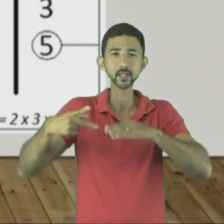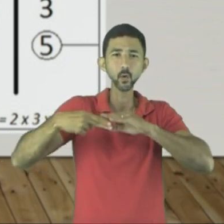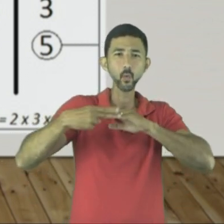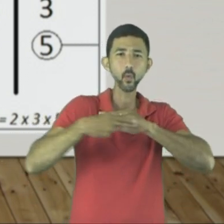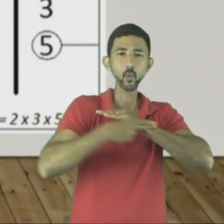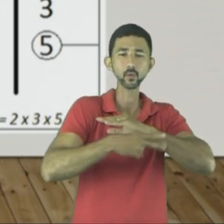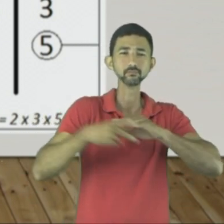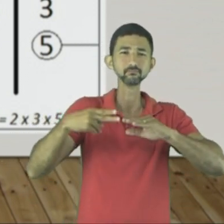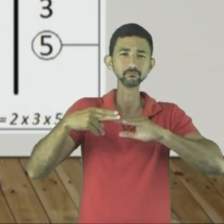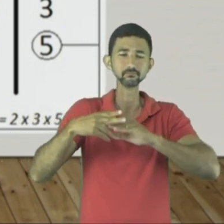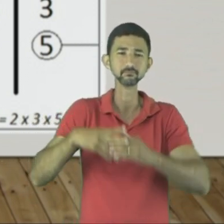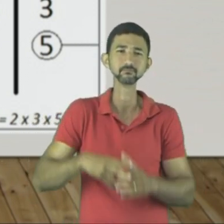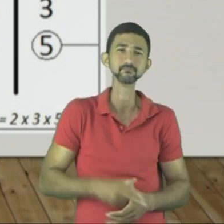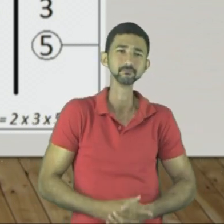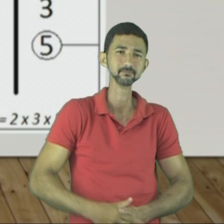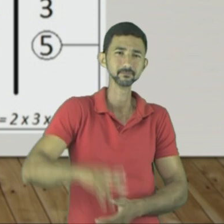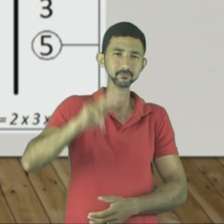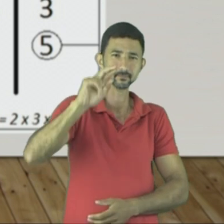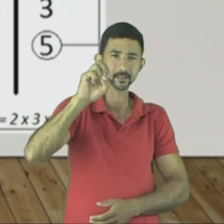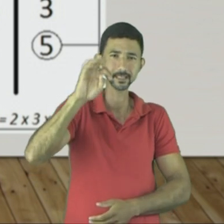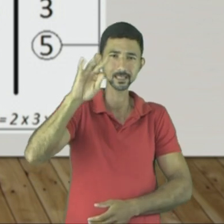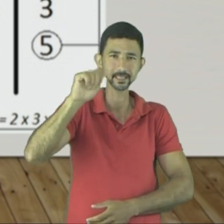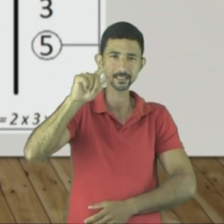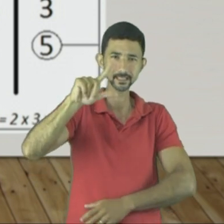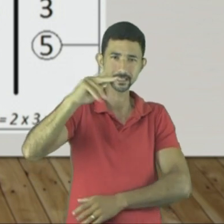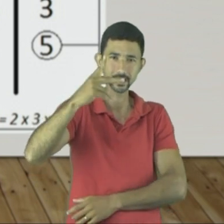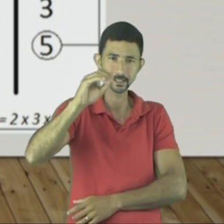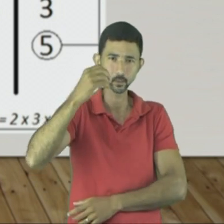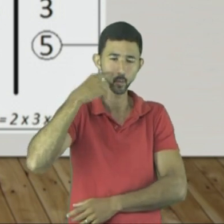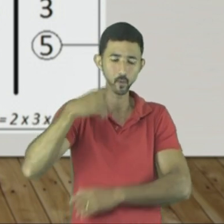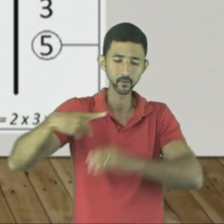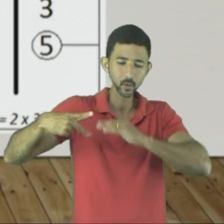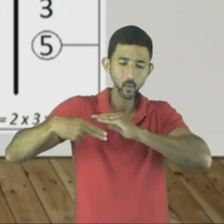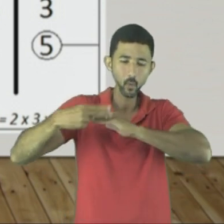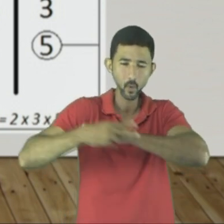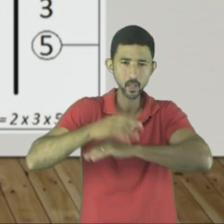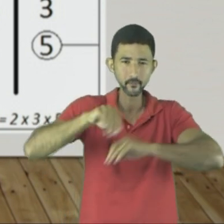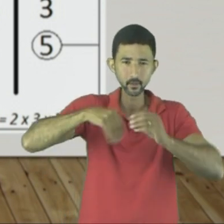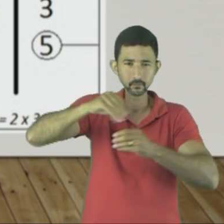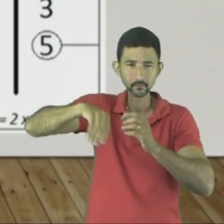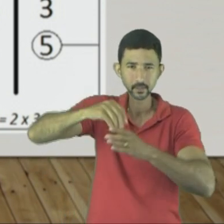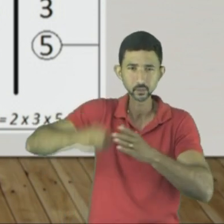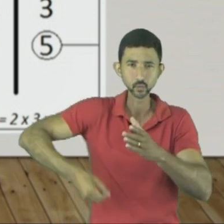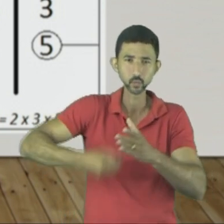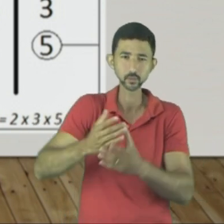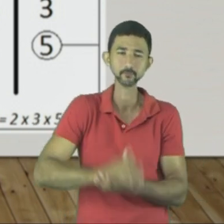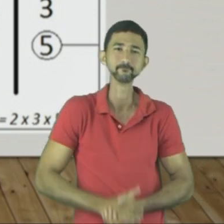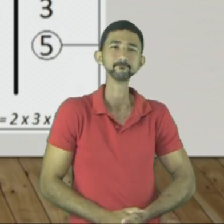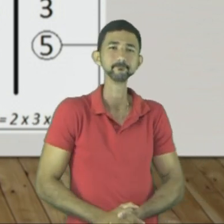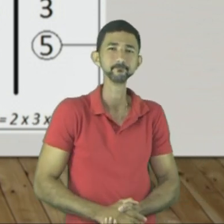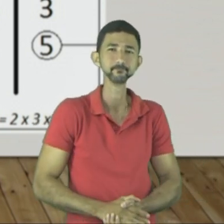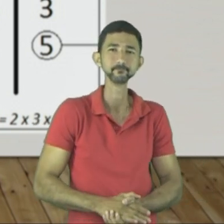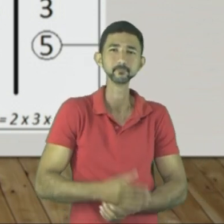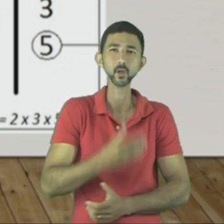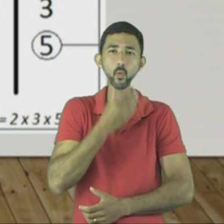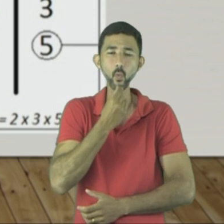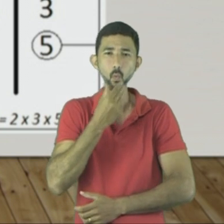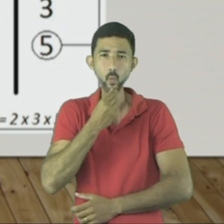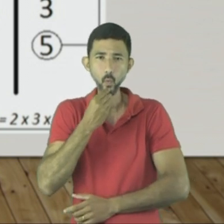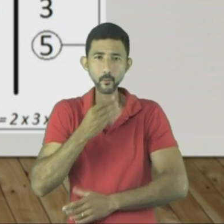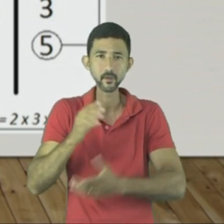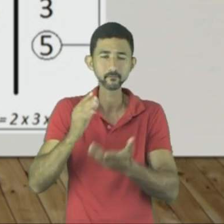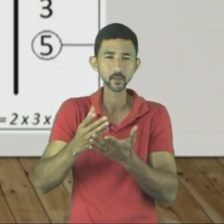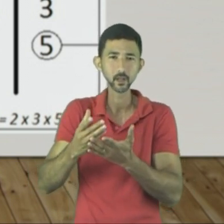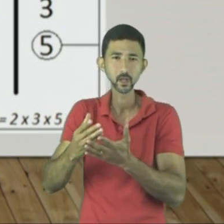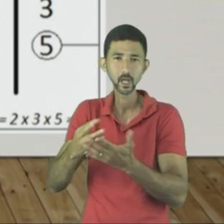tá? Aquele pedaço, alguns pedaços de panos, né? E aí o que acontece? O José ficou encarregado de